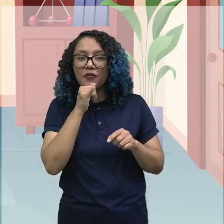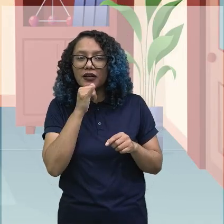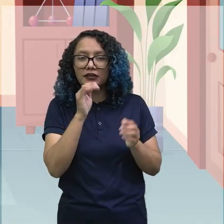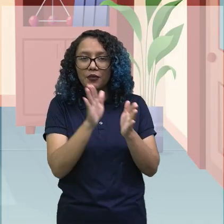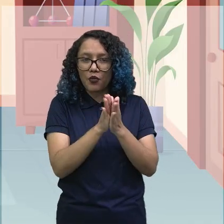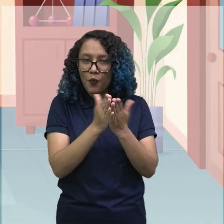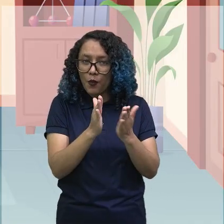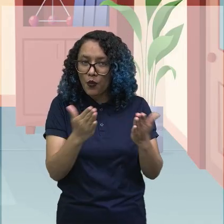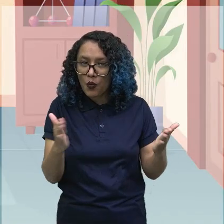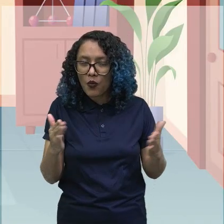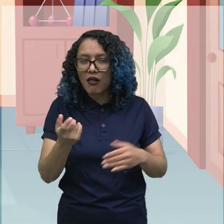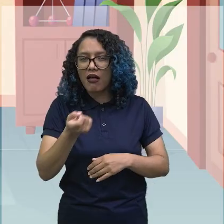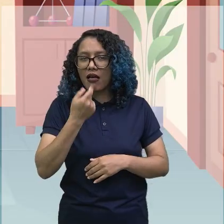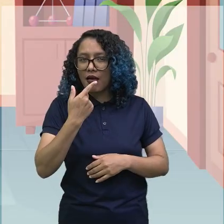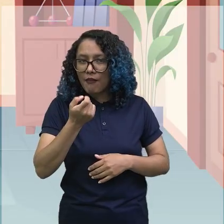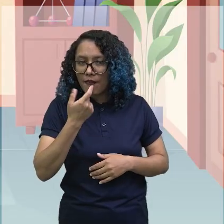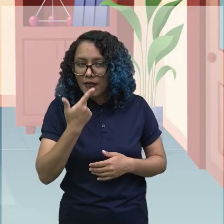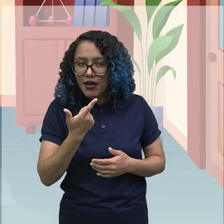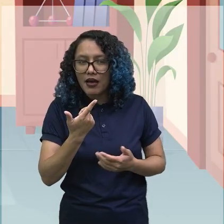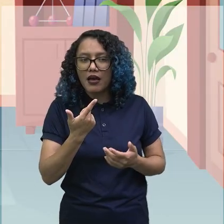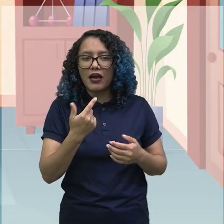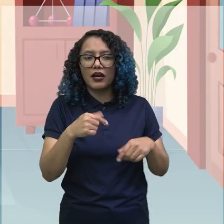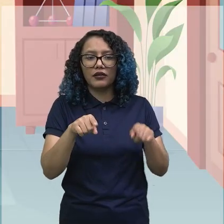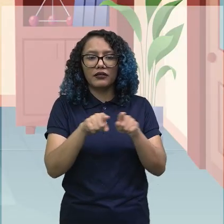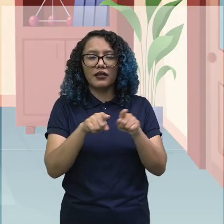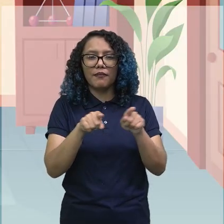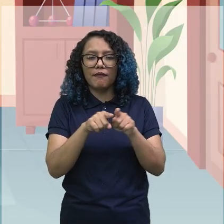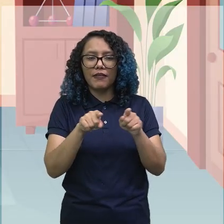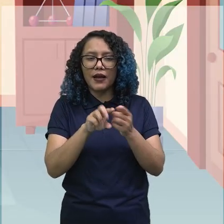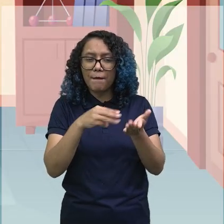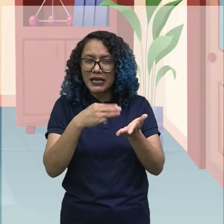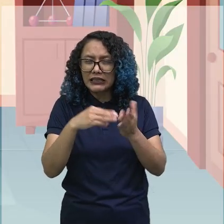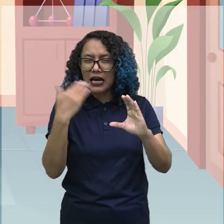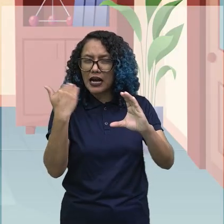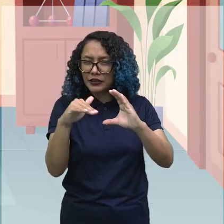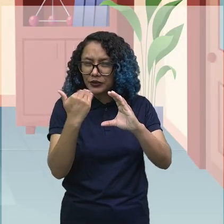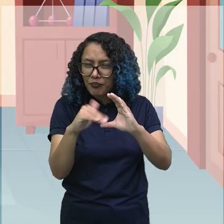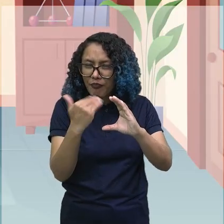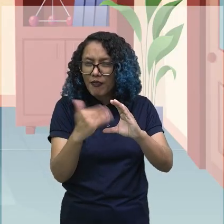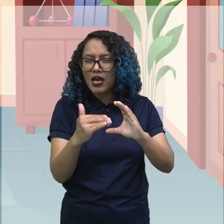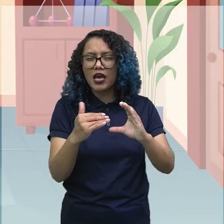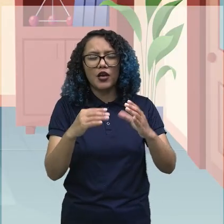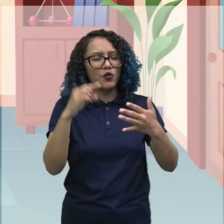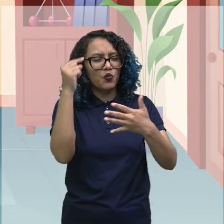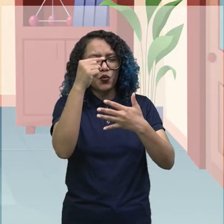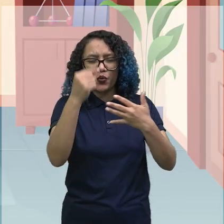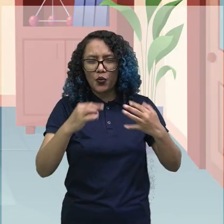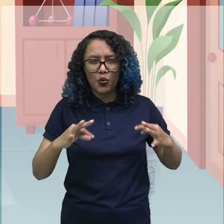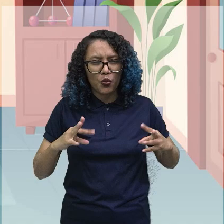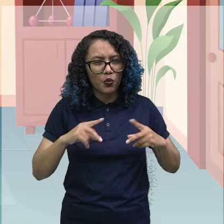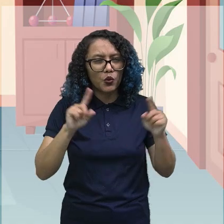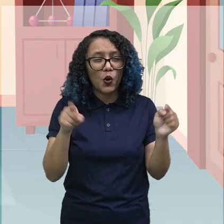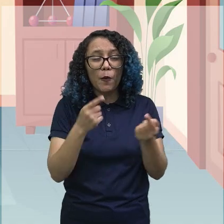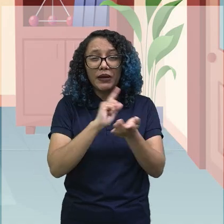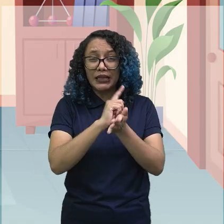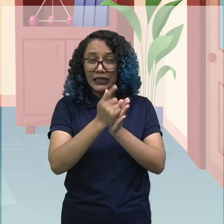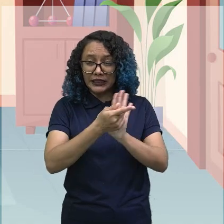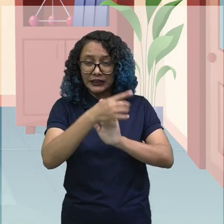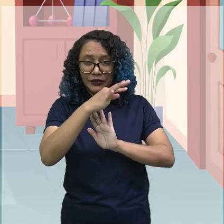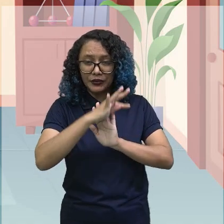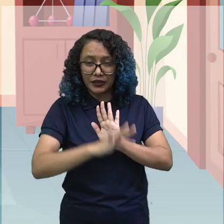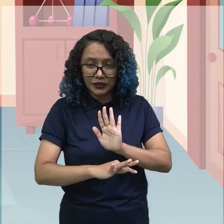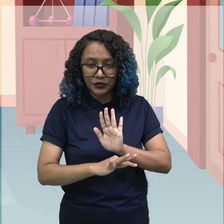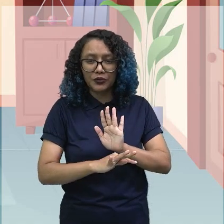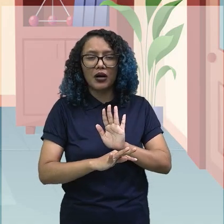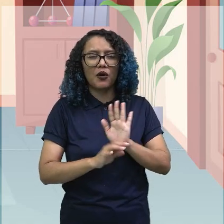de remédio, aquelas mensagenzinhas que o e-mail, Tudo isso são gêneros textuais. Os gêneros